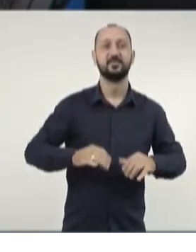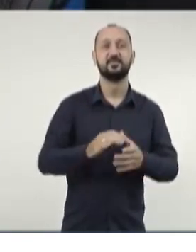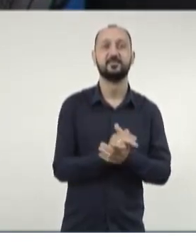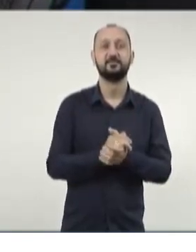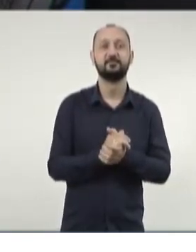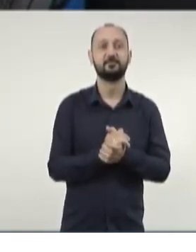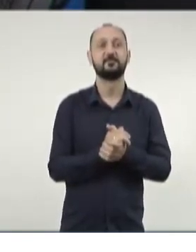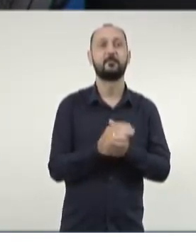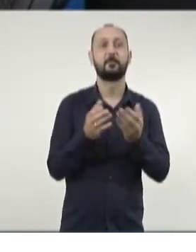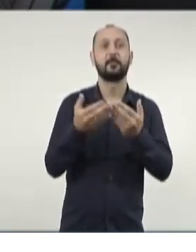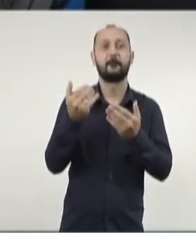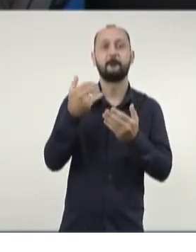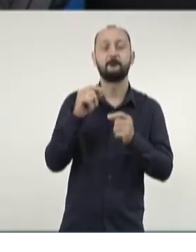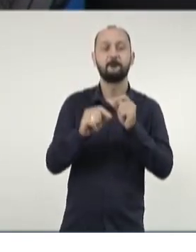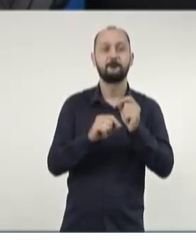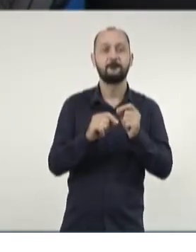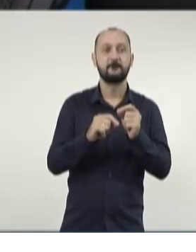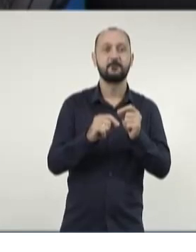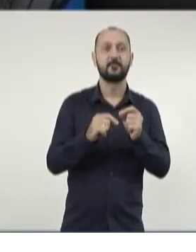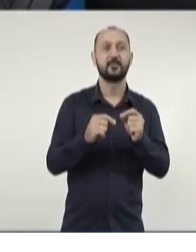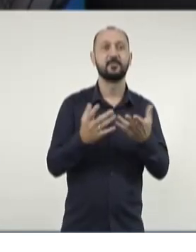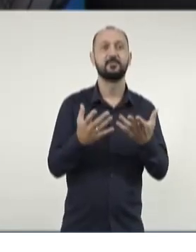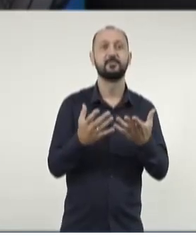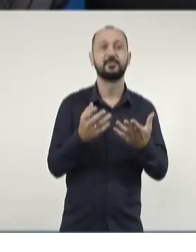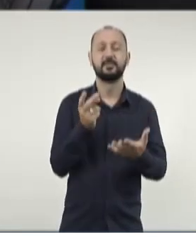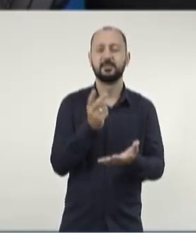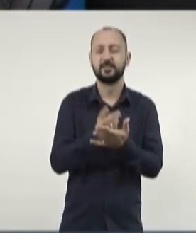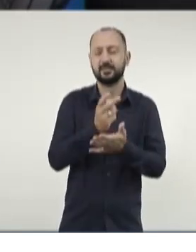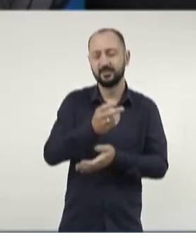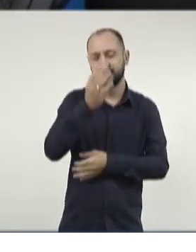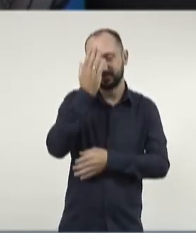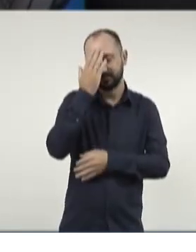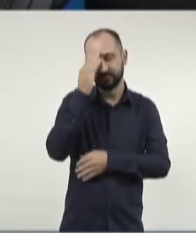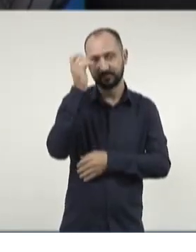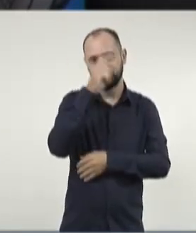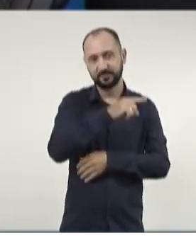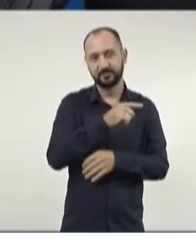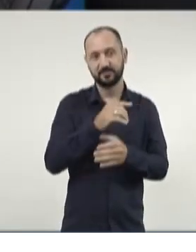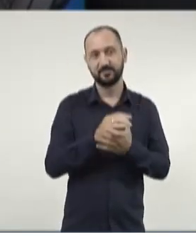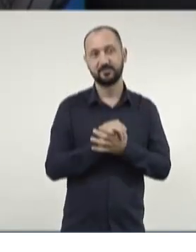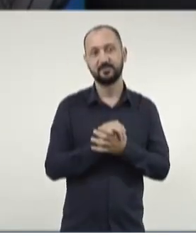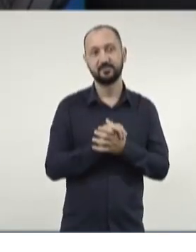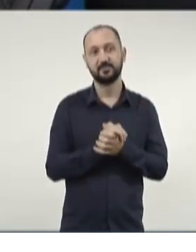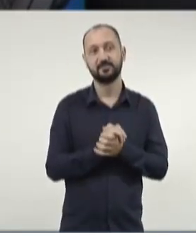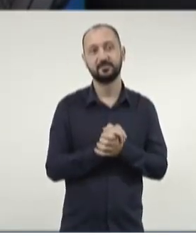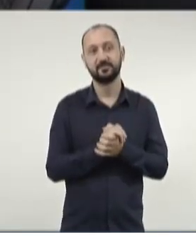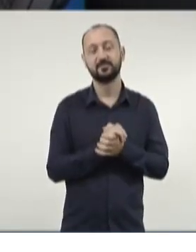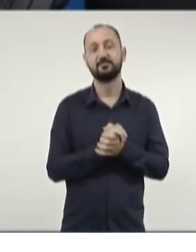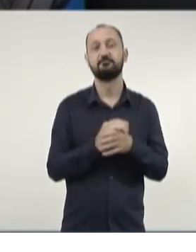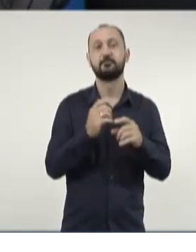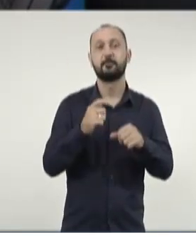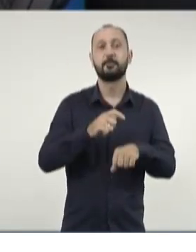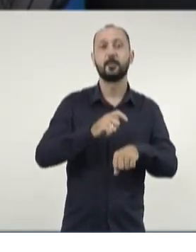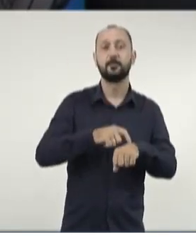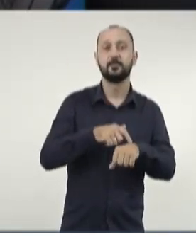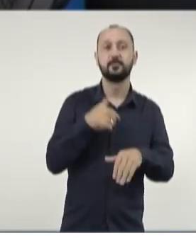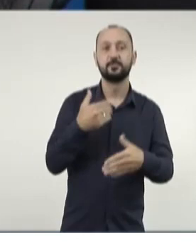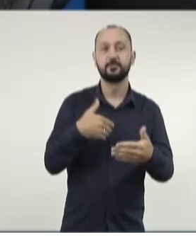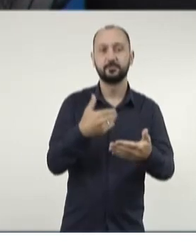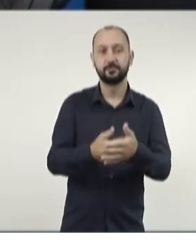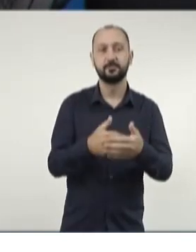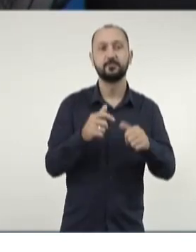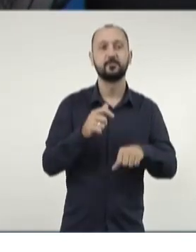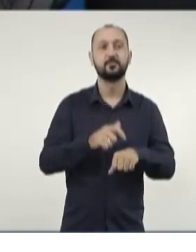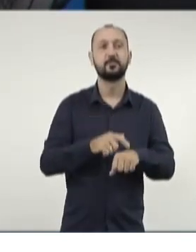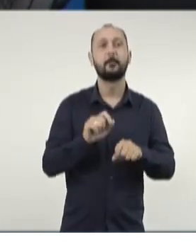se sente frustrado e tal. Então, gente, eu sei que é difícil isso, porque ele sempre pensa num processo, num tempo e